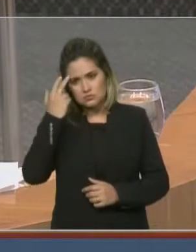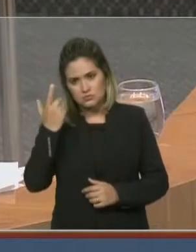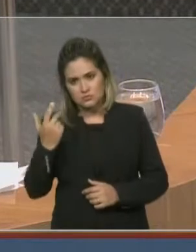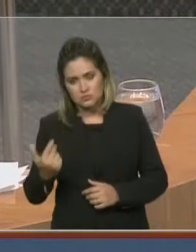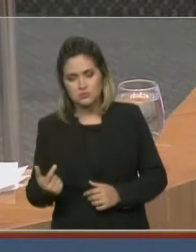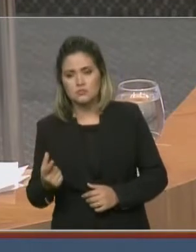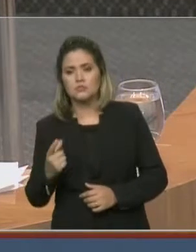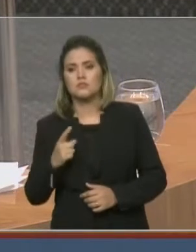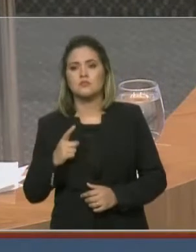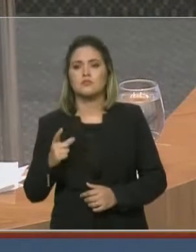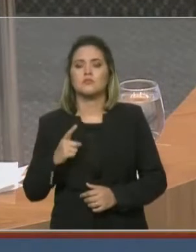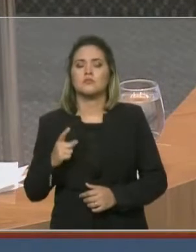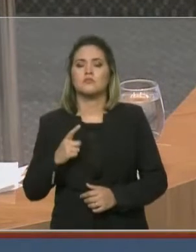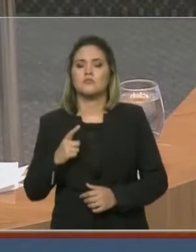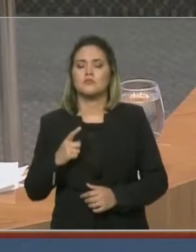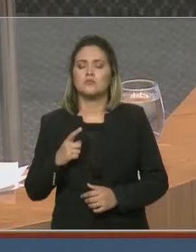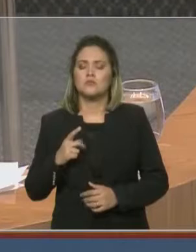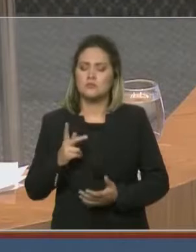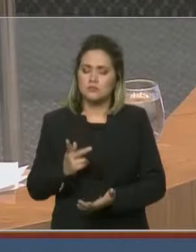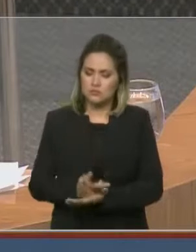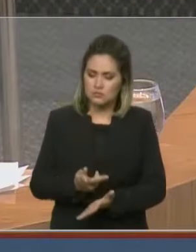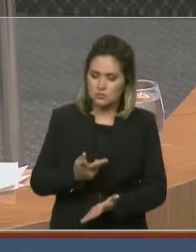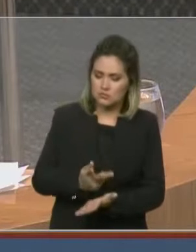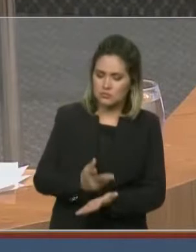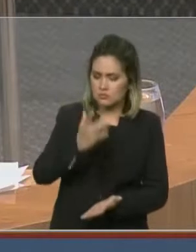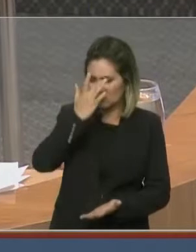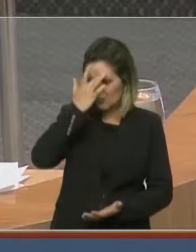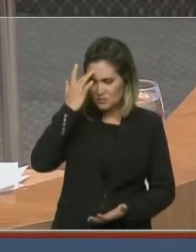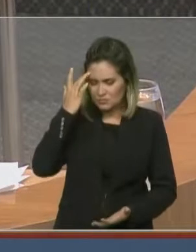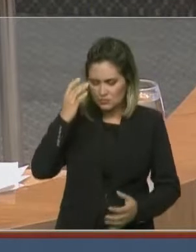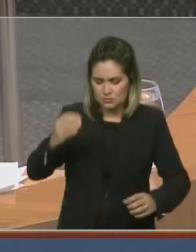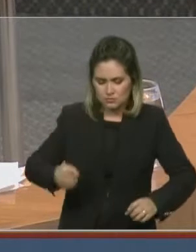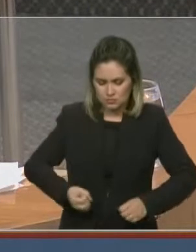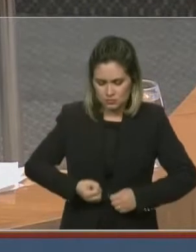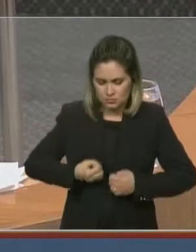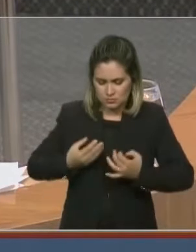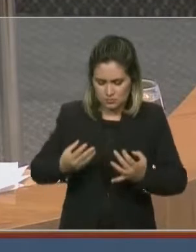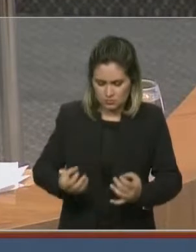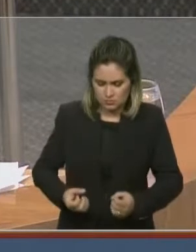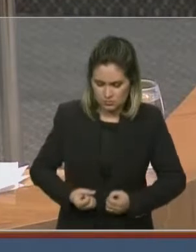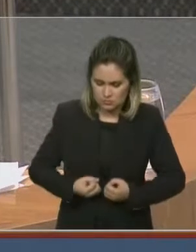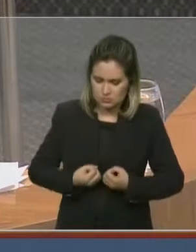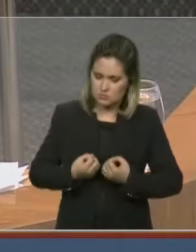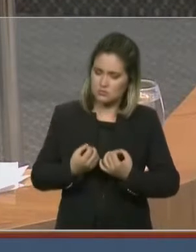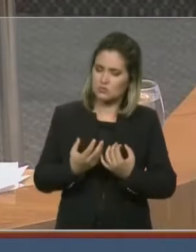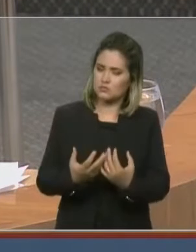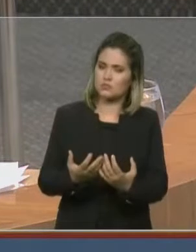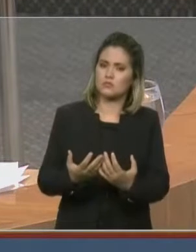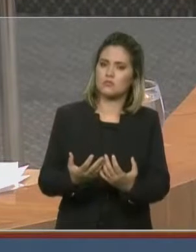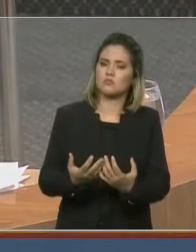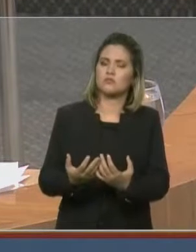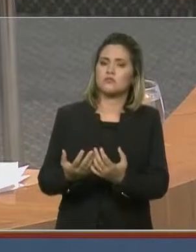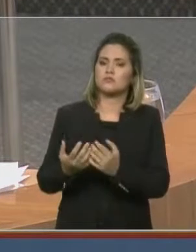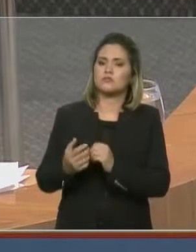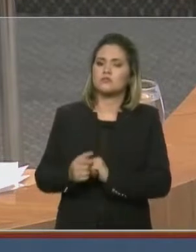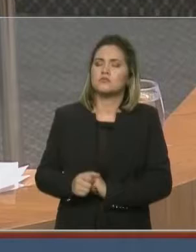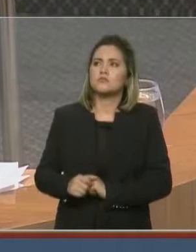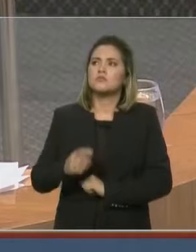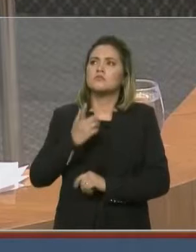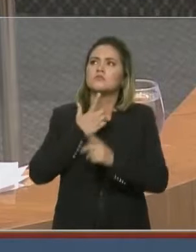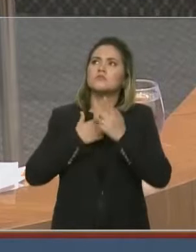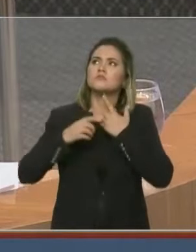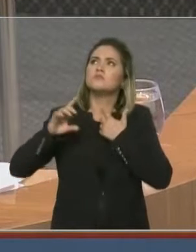que, movidas pelos valores do reino de Deus, se comprometeram com a causa dos mais pobres